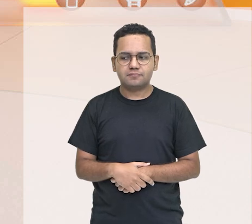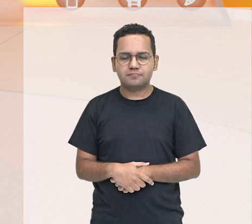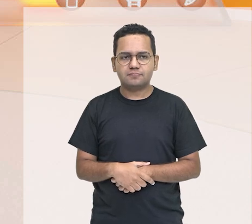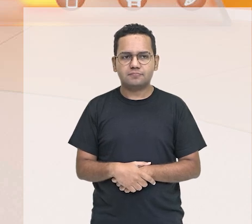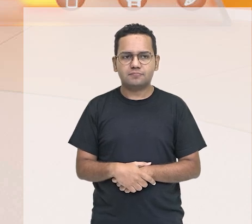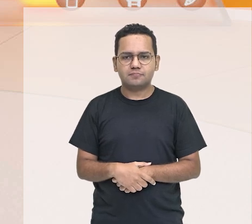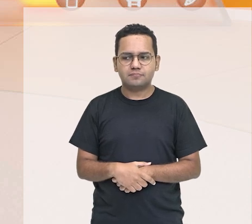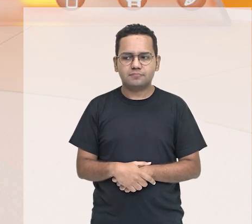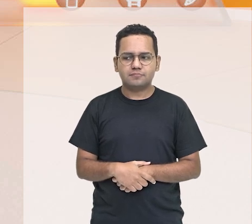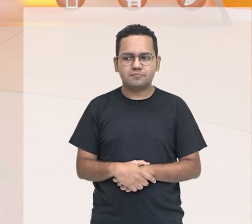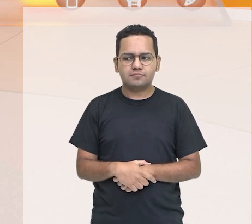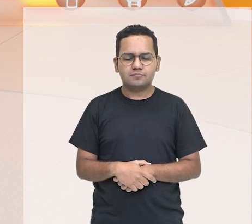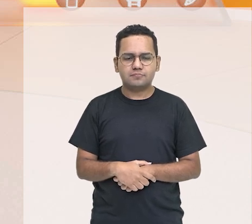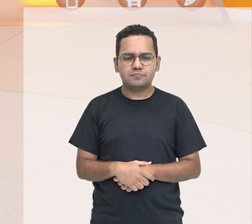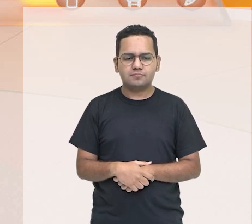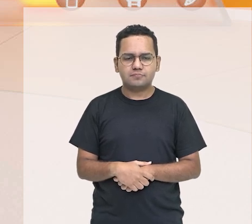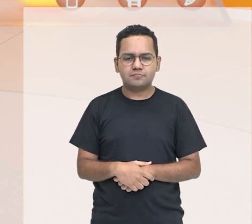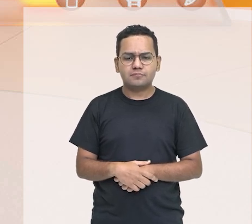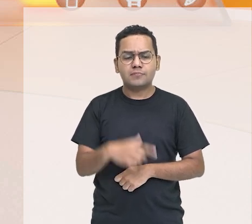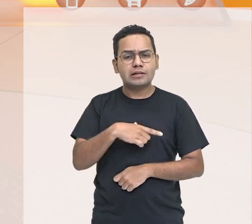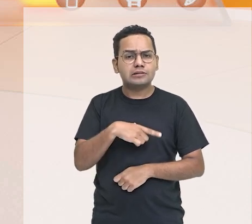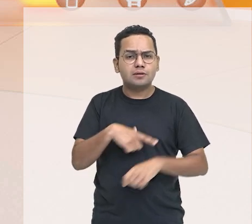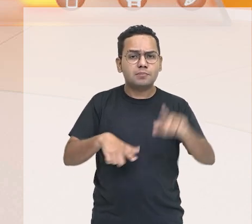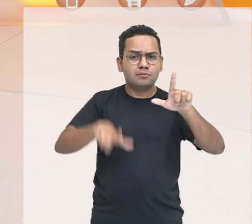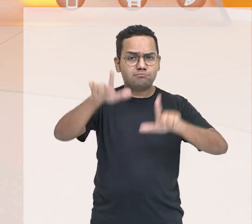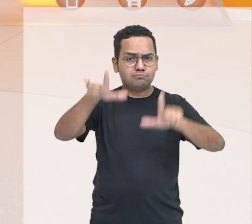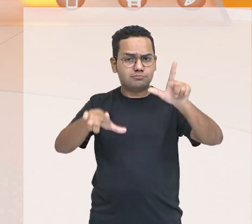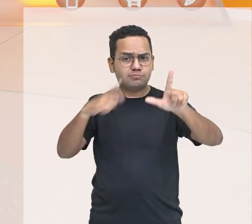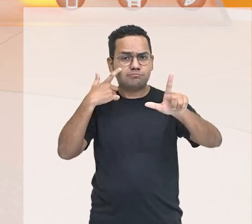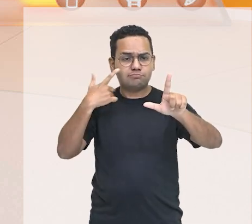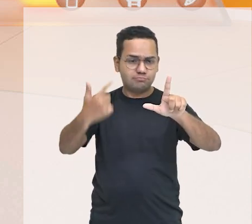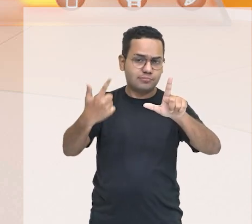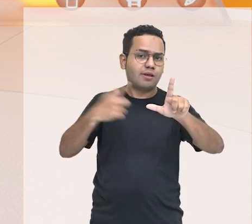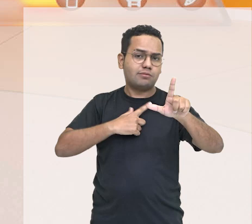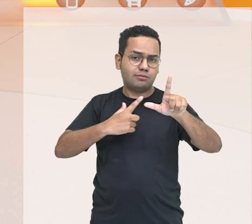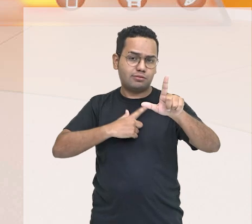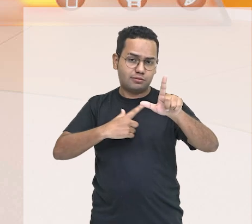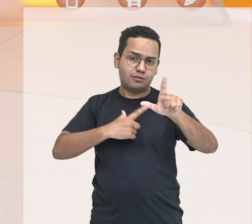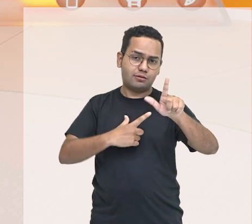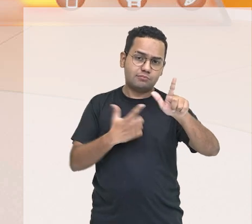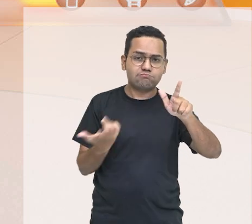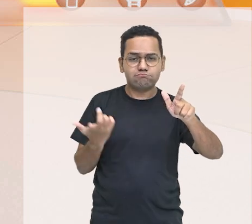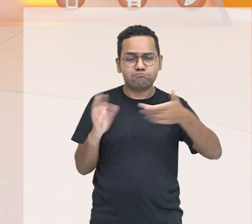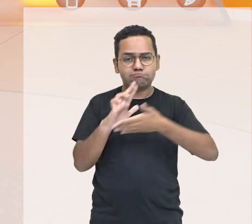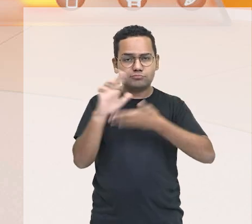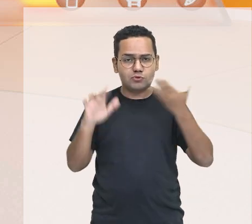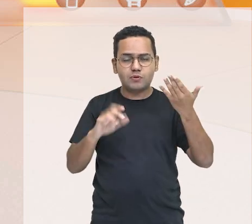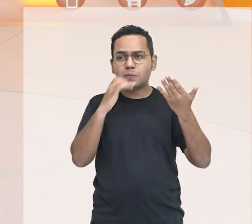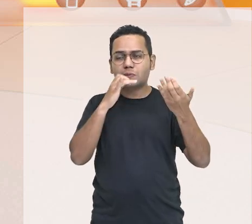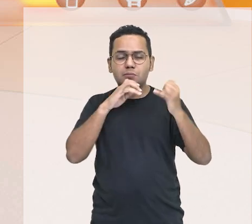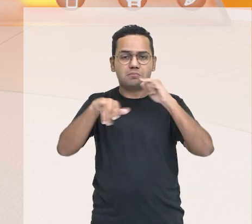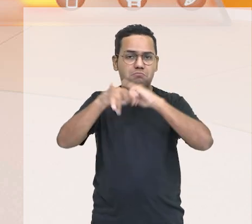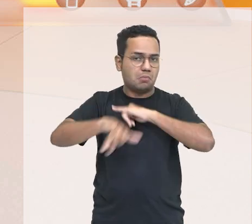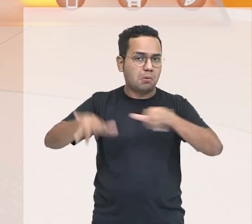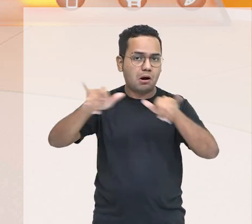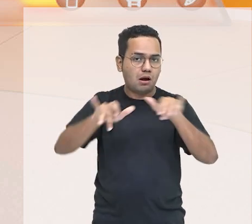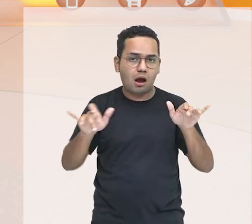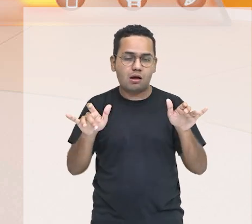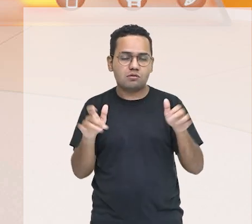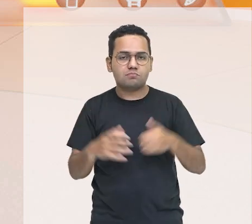forma muito clara, por exemplo, na televisão, né? Nos programas de televisão, nas propagandas,